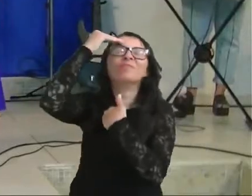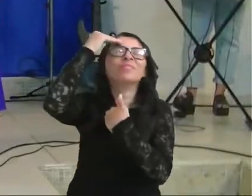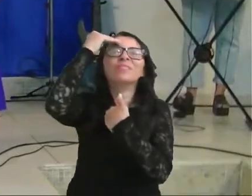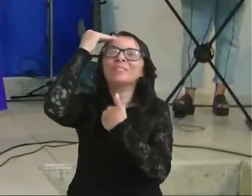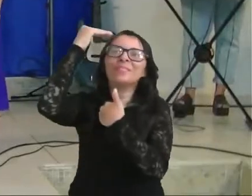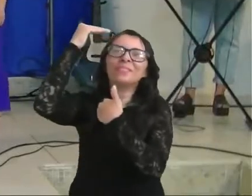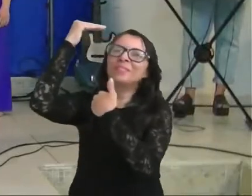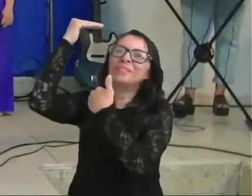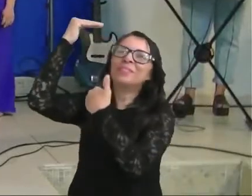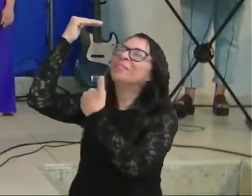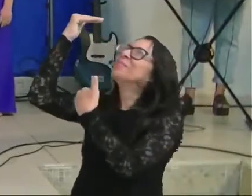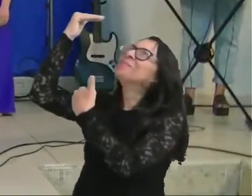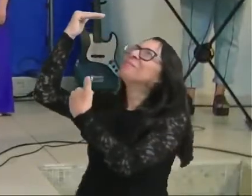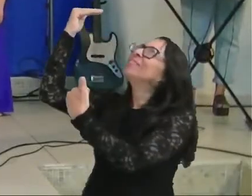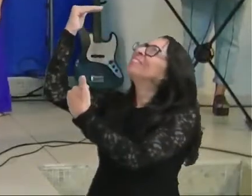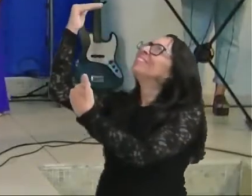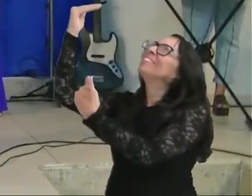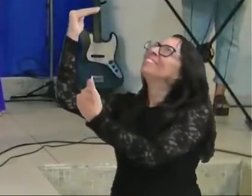agradeço,